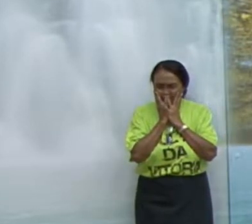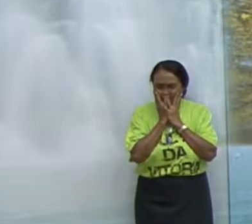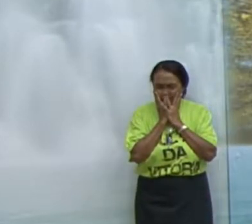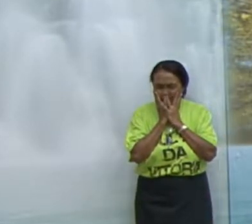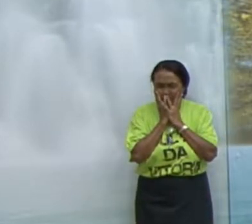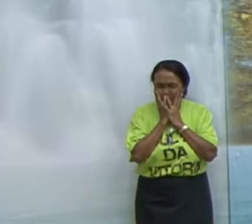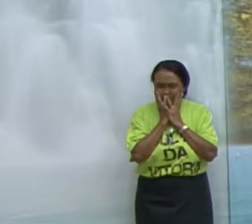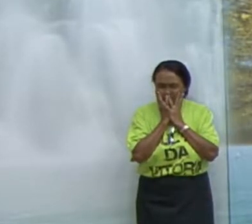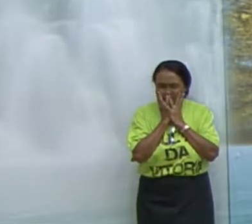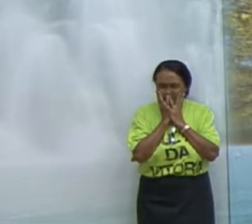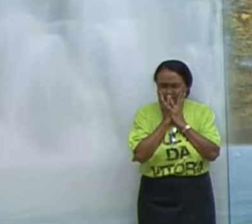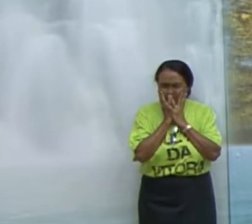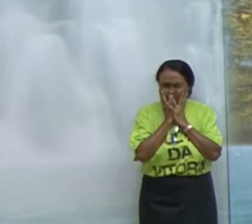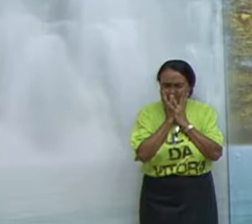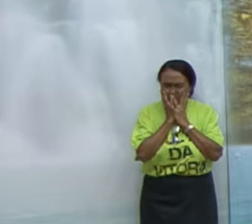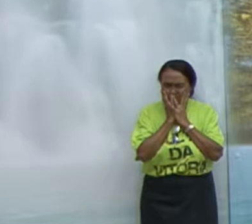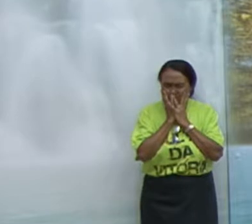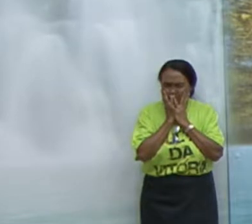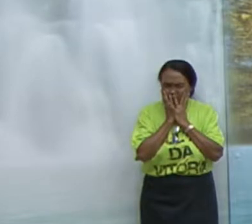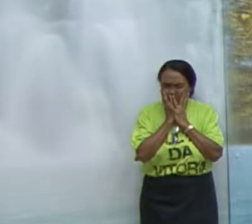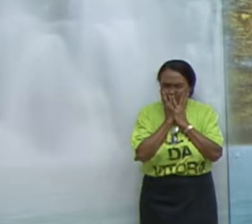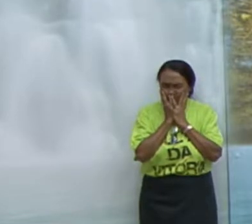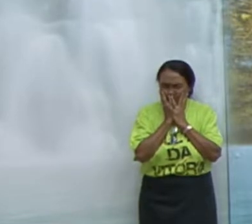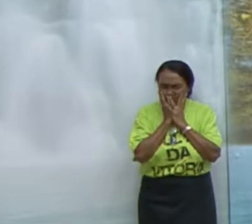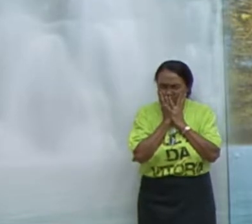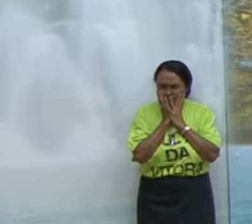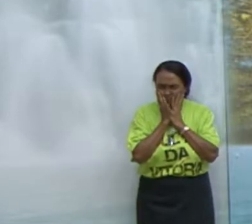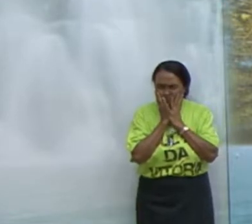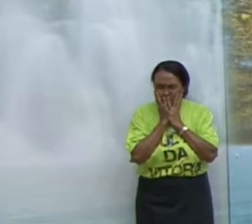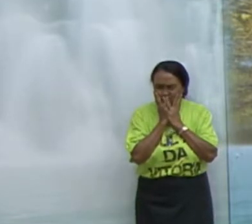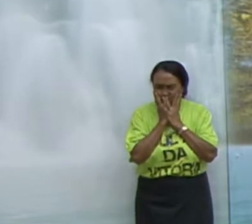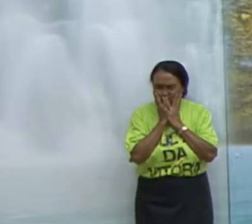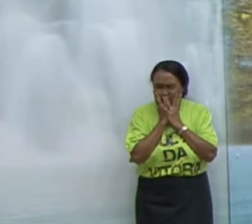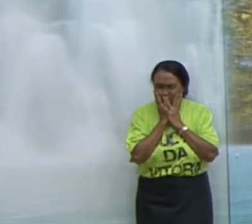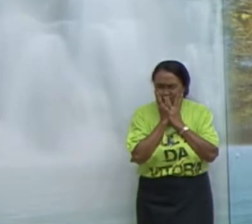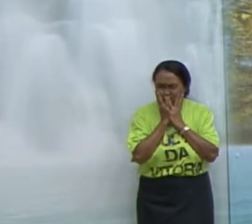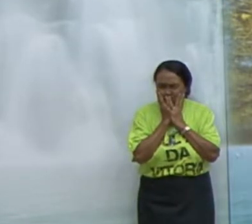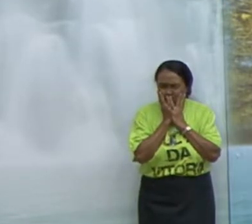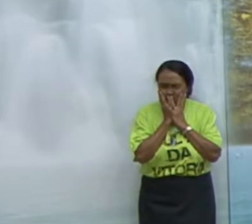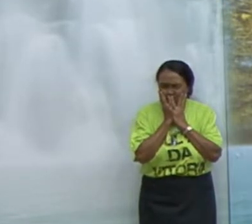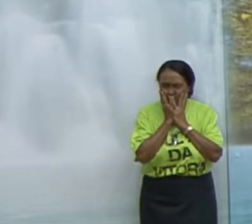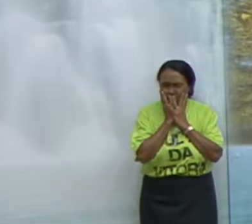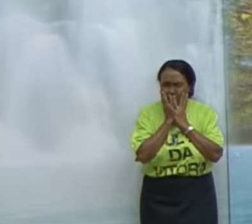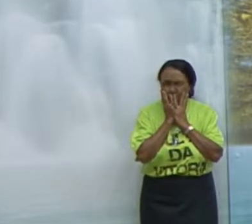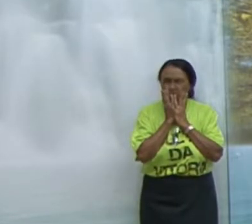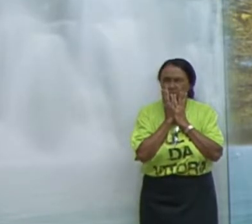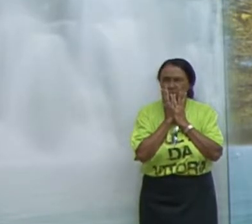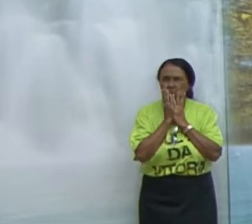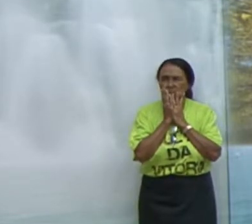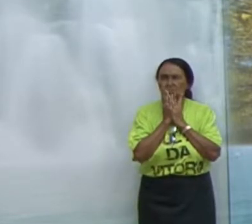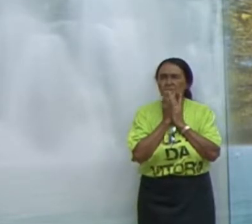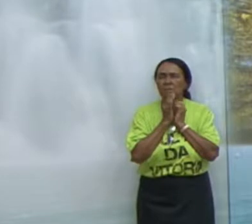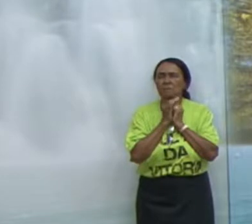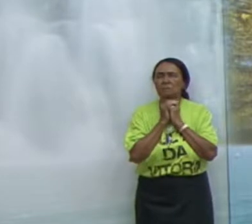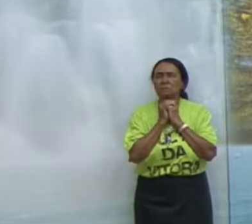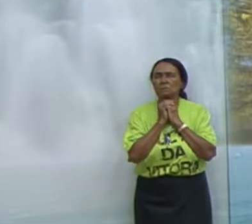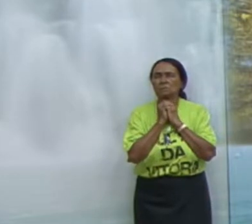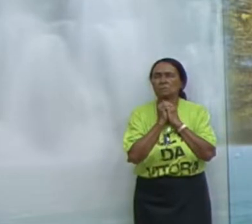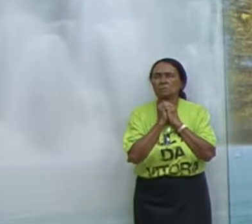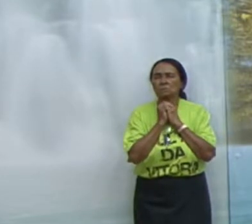sol escaldante. Deus vai e envia uma nuvem para refrescar o povo passar pelo